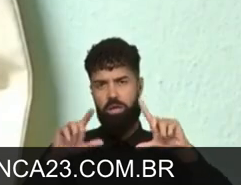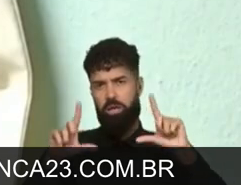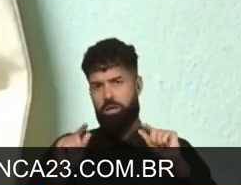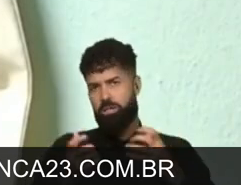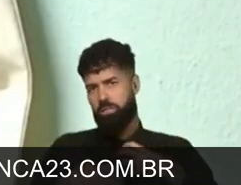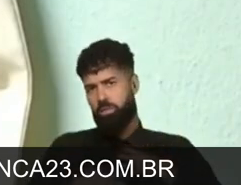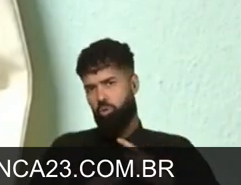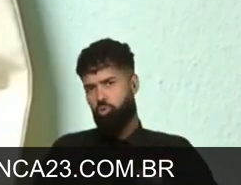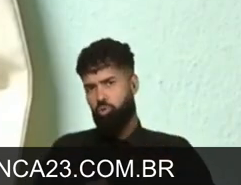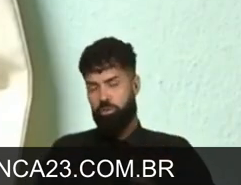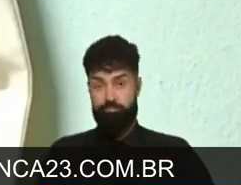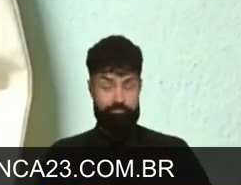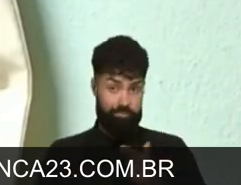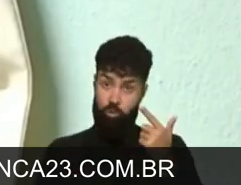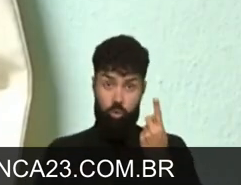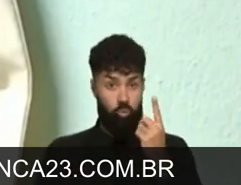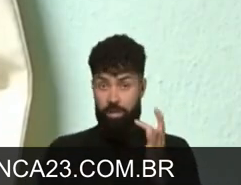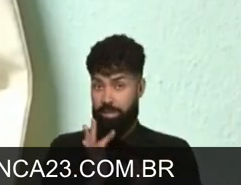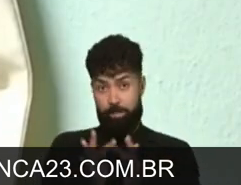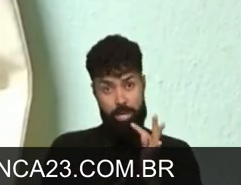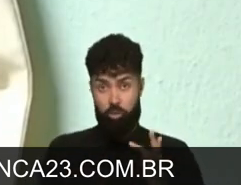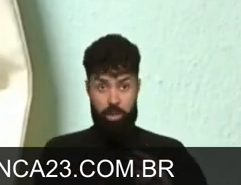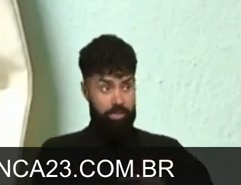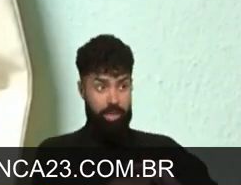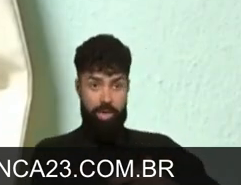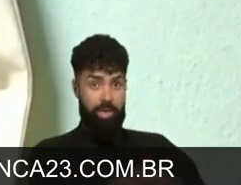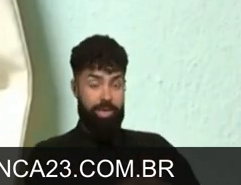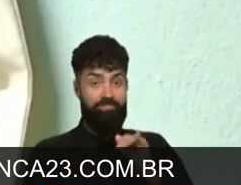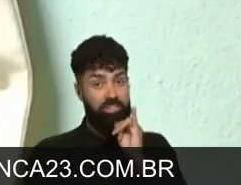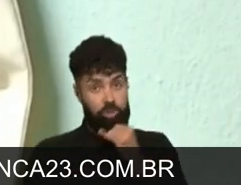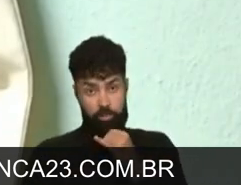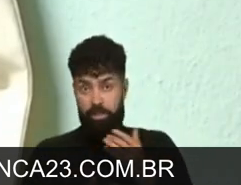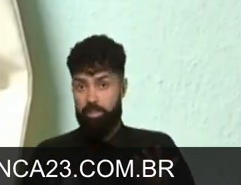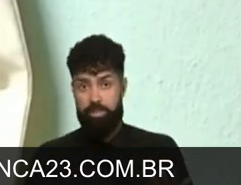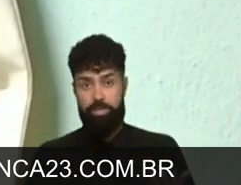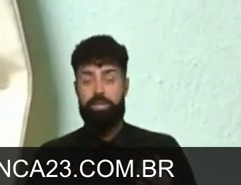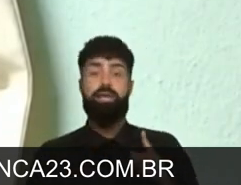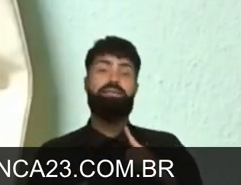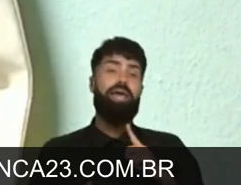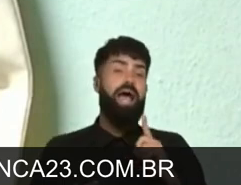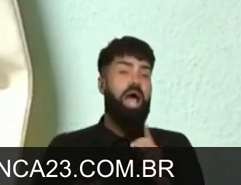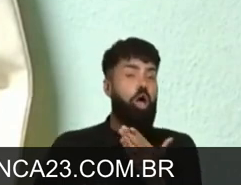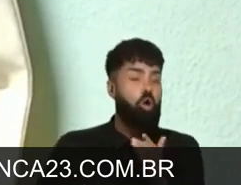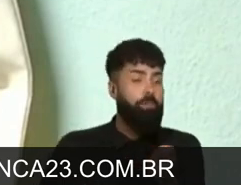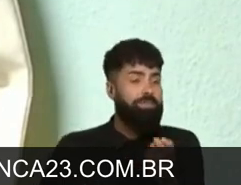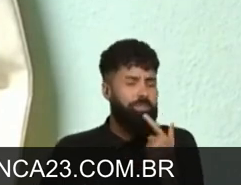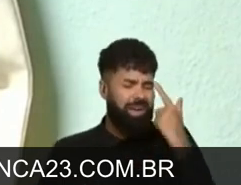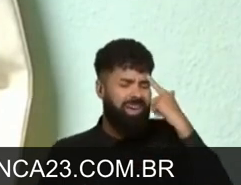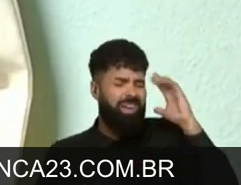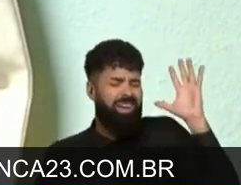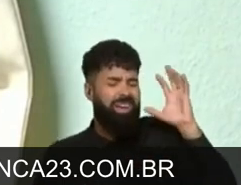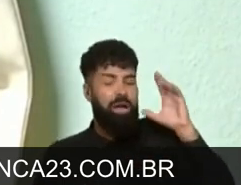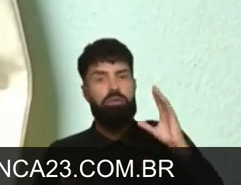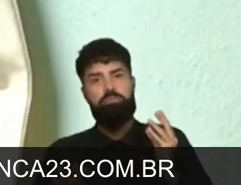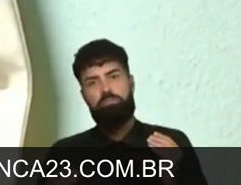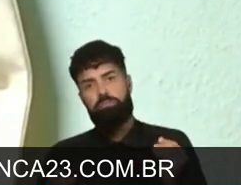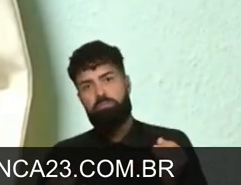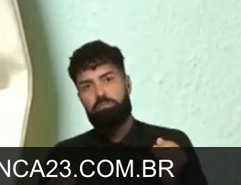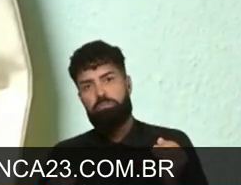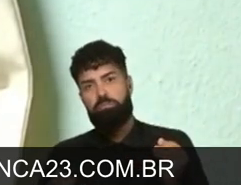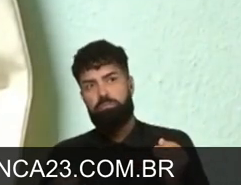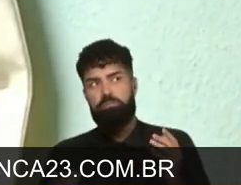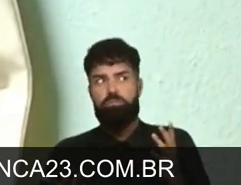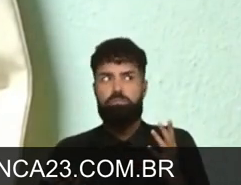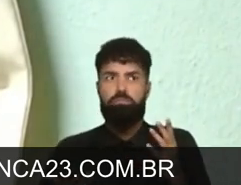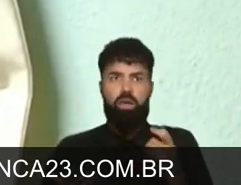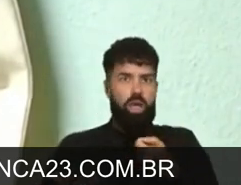tratamento específico para dengue, né? Infelizmente. Então, a gente tem medicamentos que podem amenizar os sintomas, né? Como